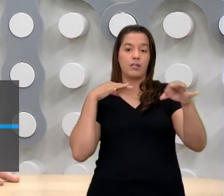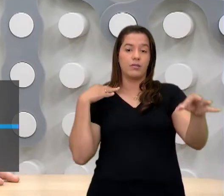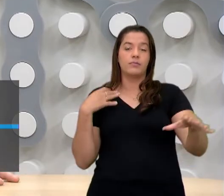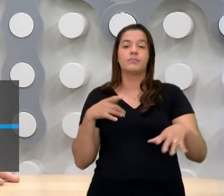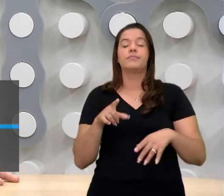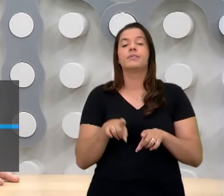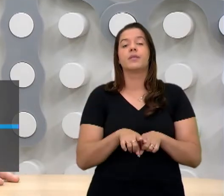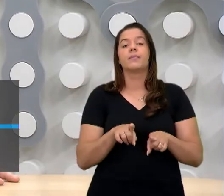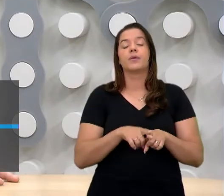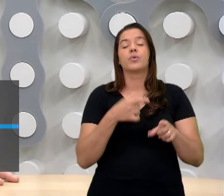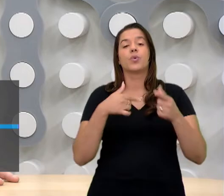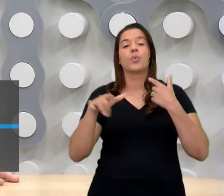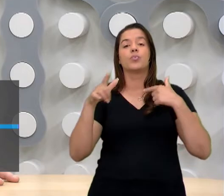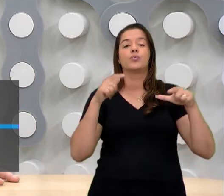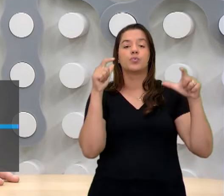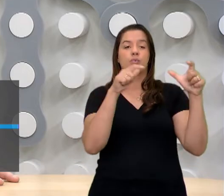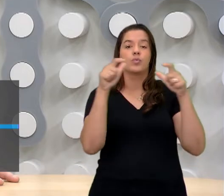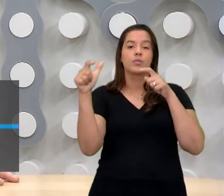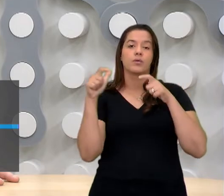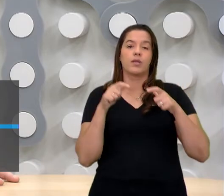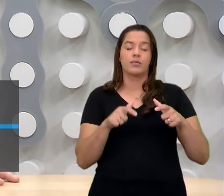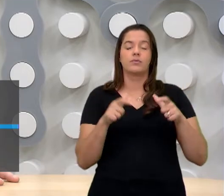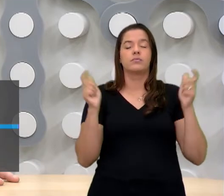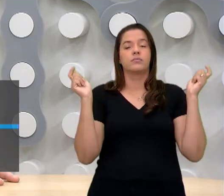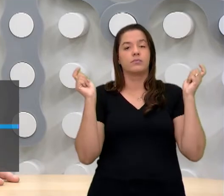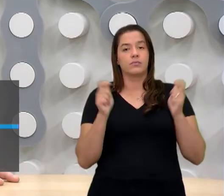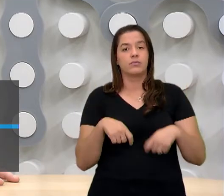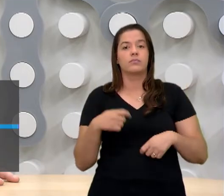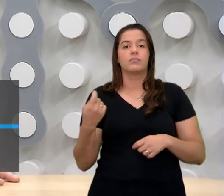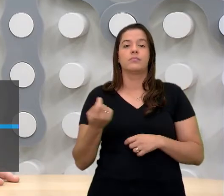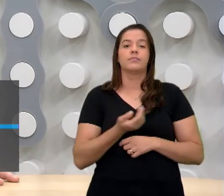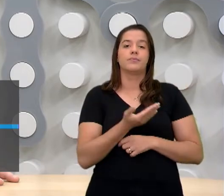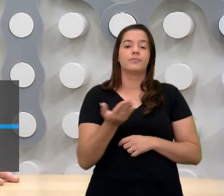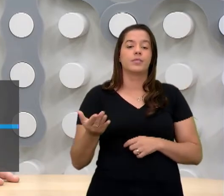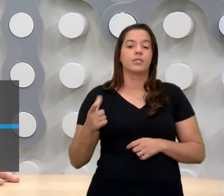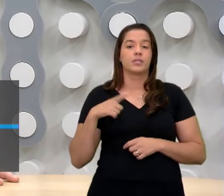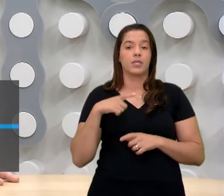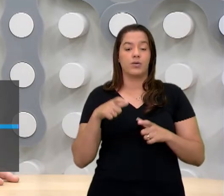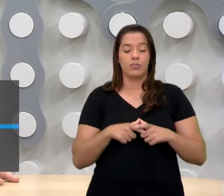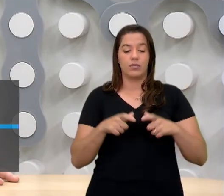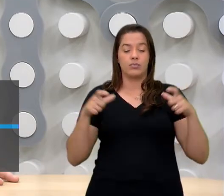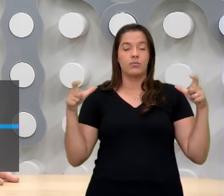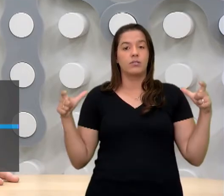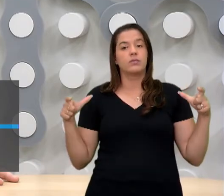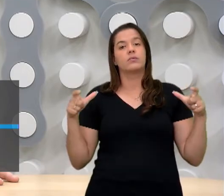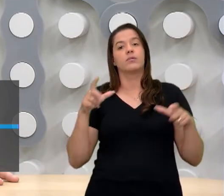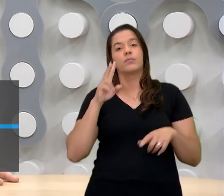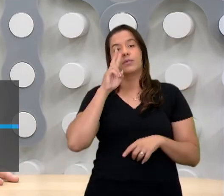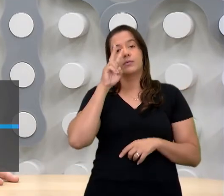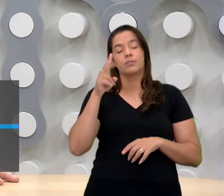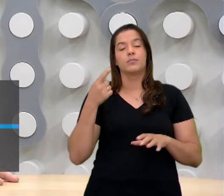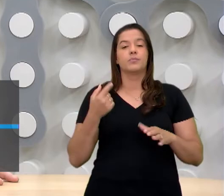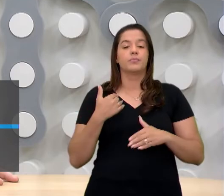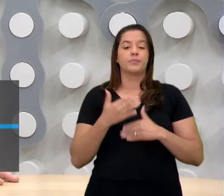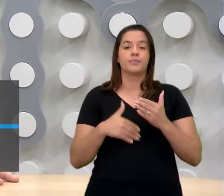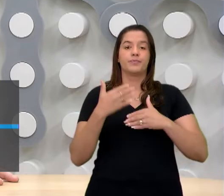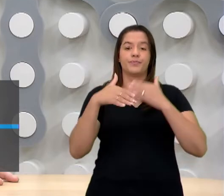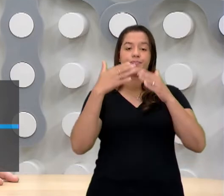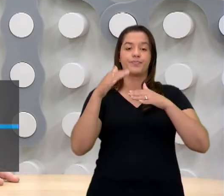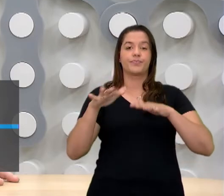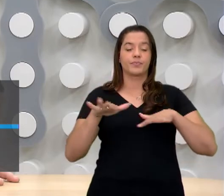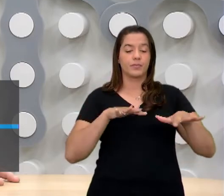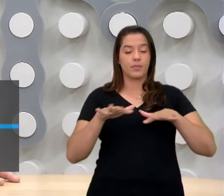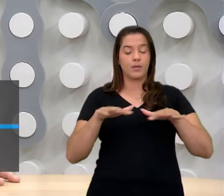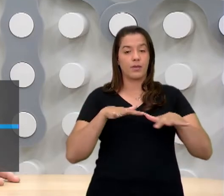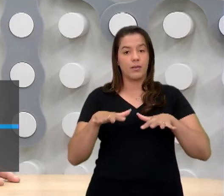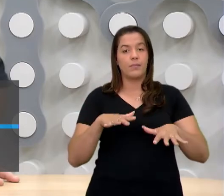fora outras regiões que proporcionam aí, né, essas dimensões aí de processos de